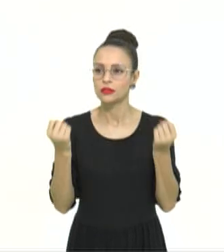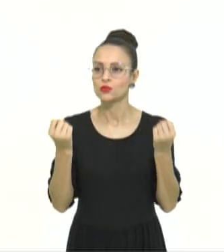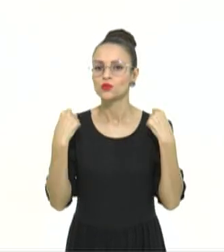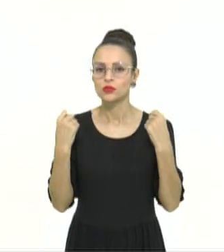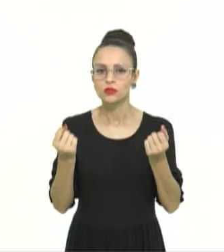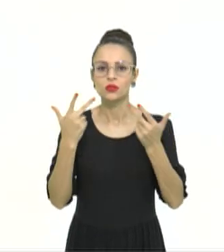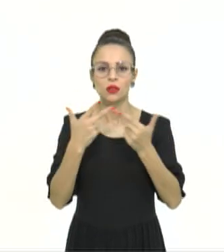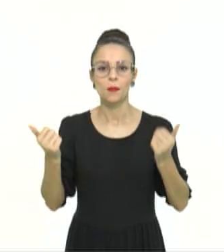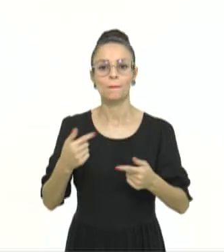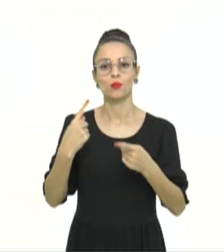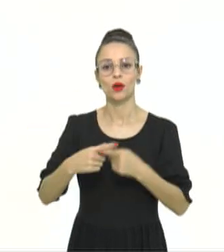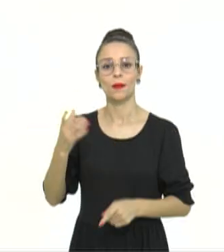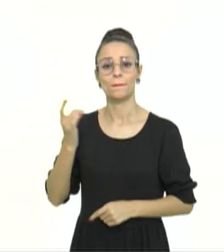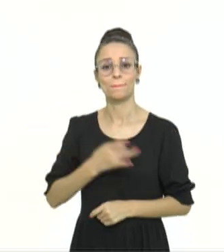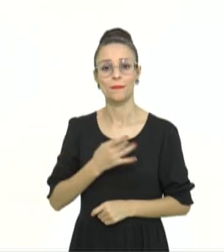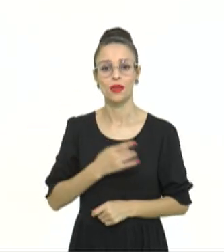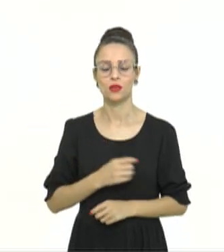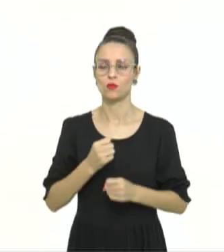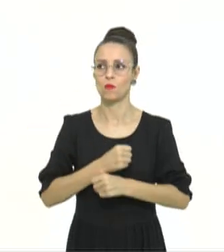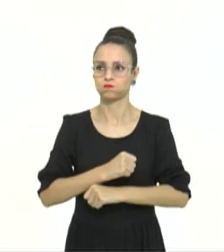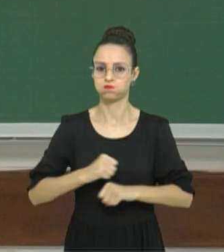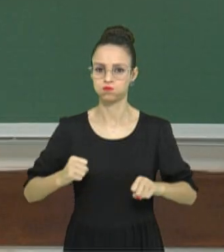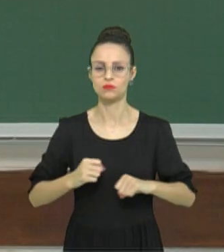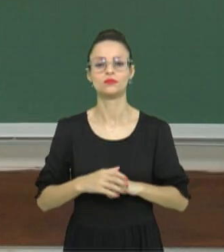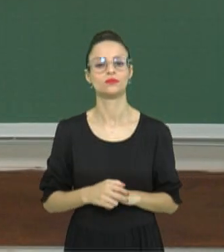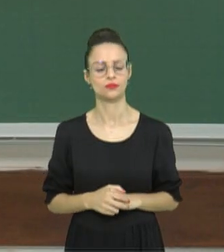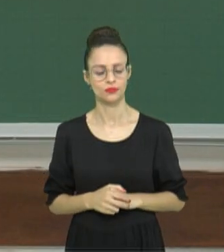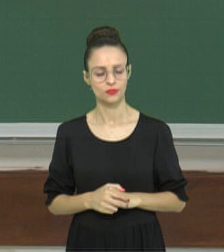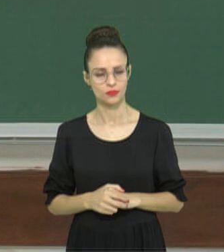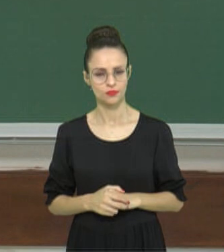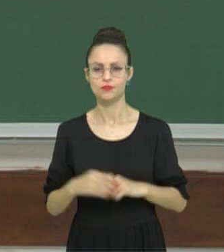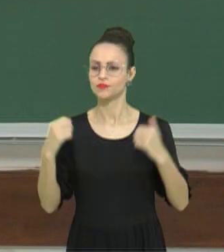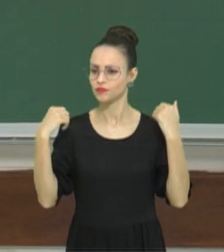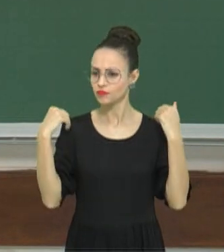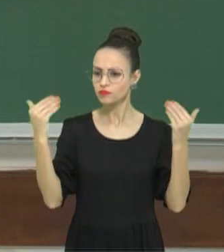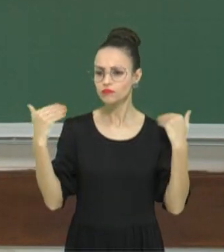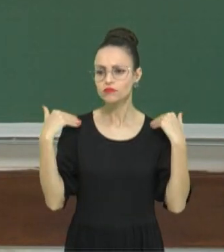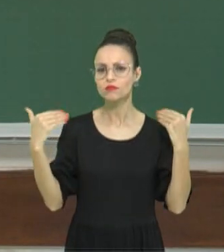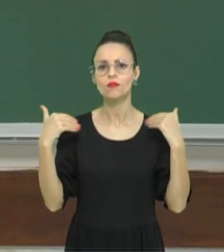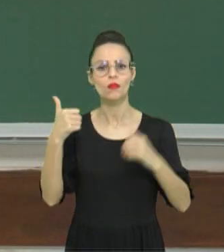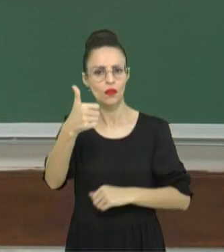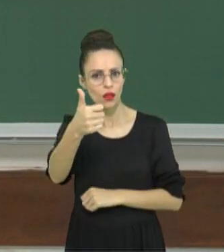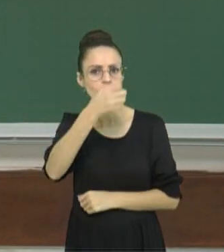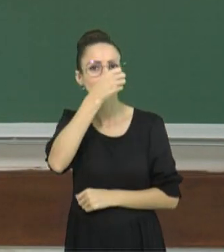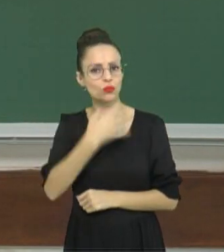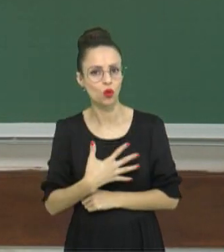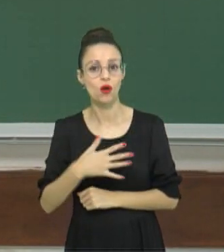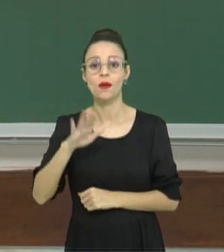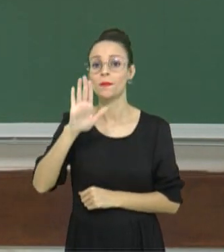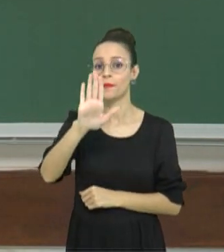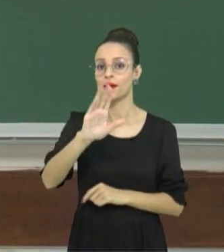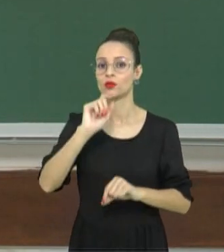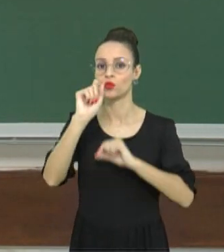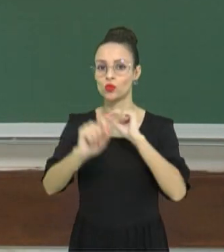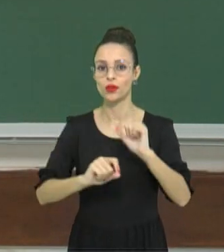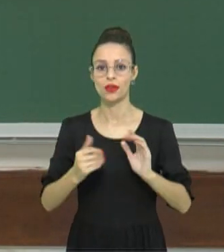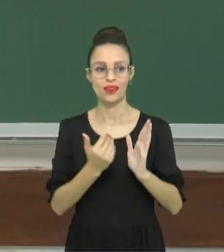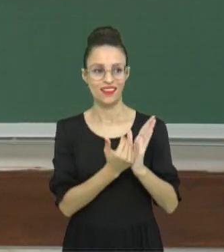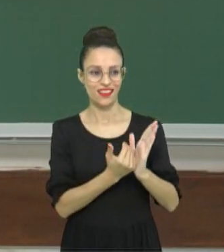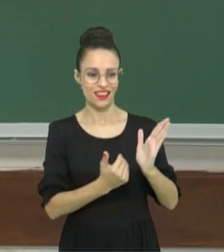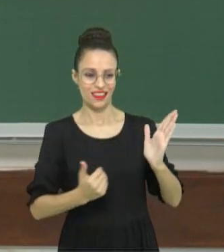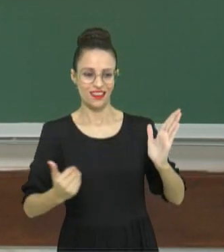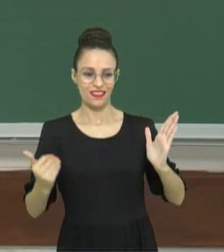ao medo intenso de engordar. Exercício físico é algo positivo, mas como estamos falando aqui que tudo